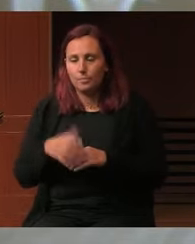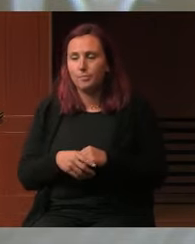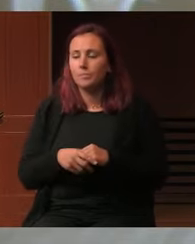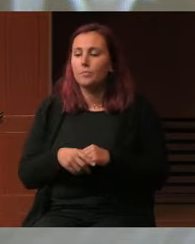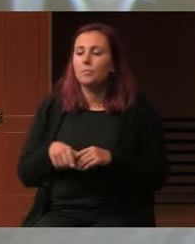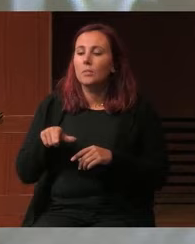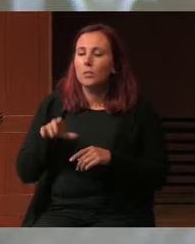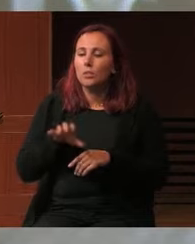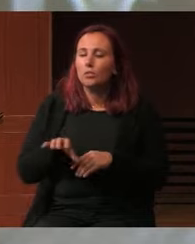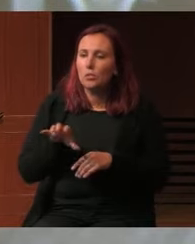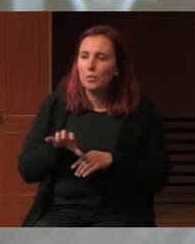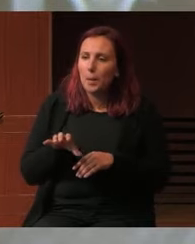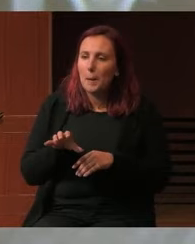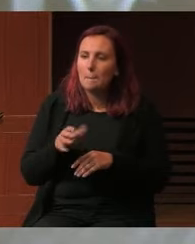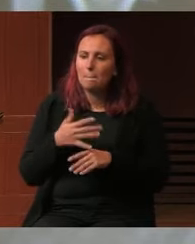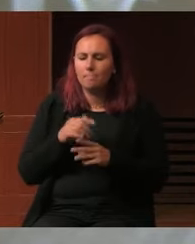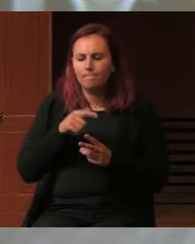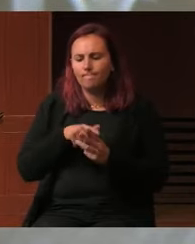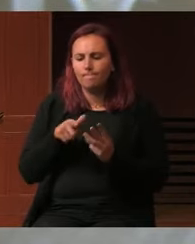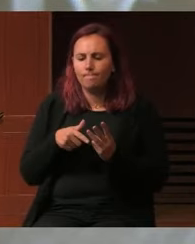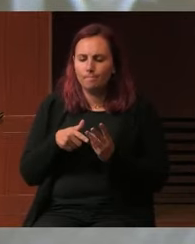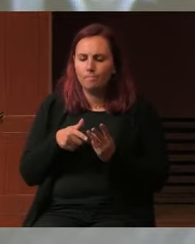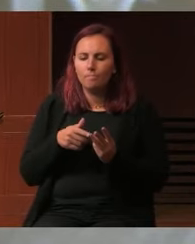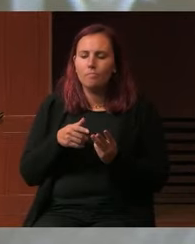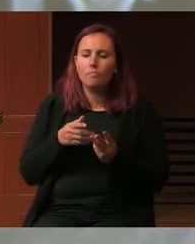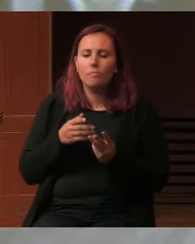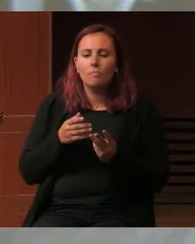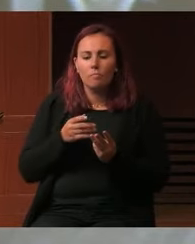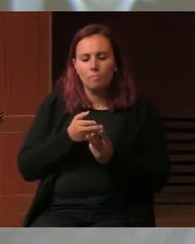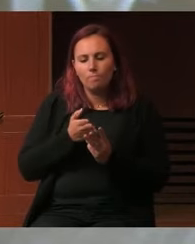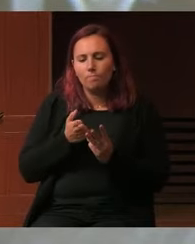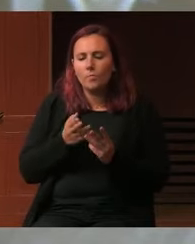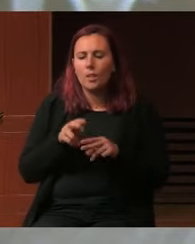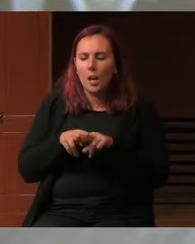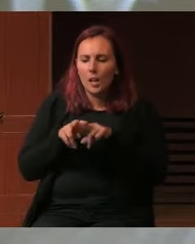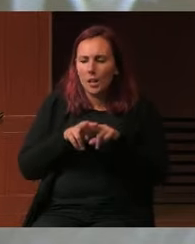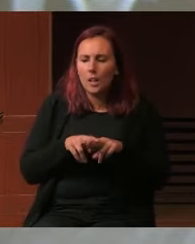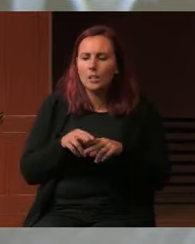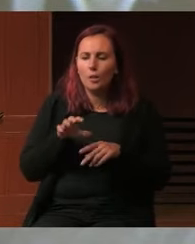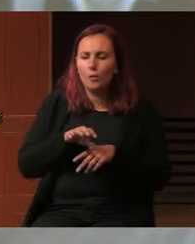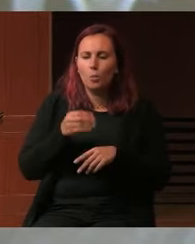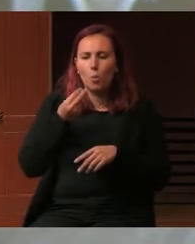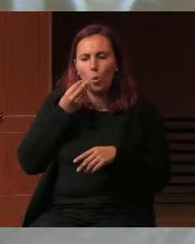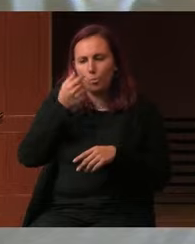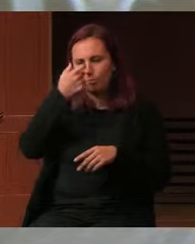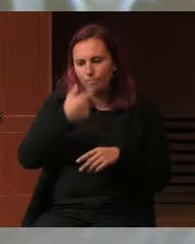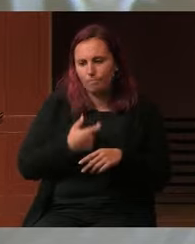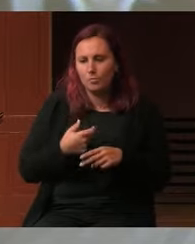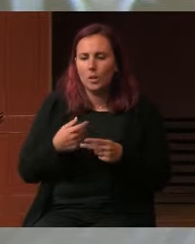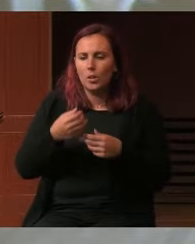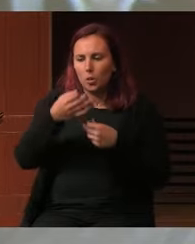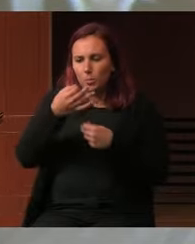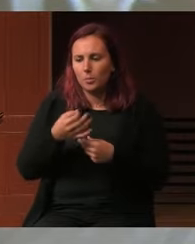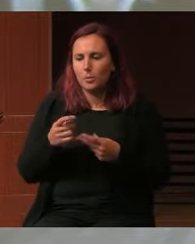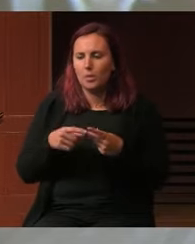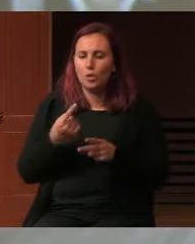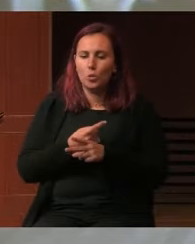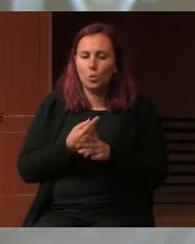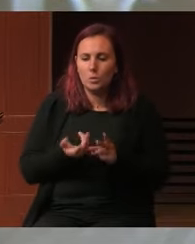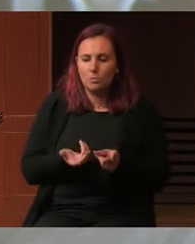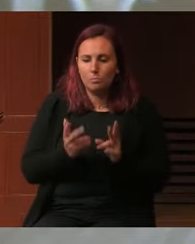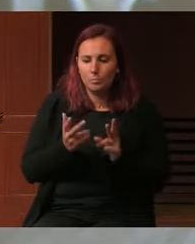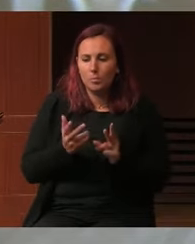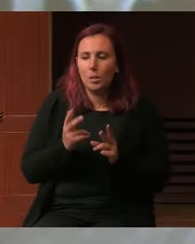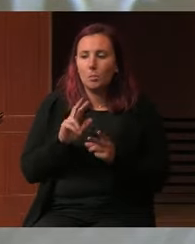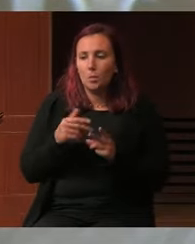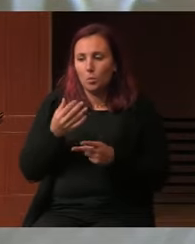forma mais ou menos triádica de estabelecer a análise entre a maneira como nos comportamos, com aquilo que temos ao dispor para nos